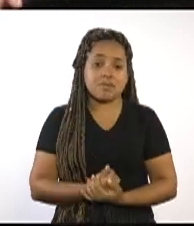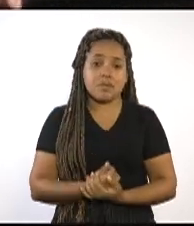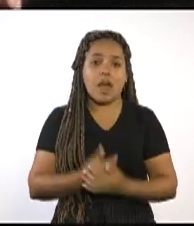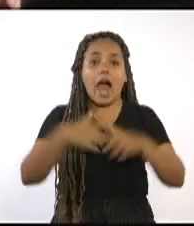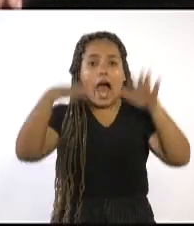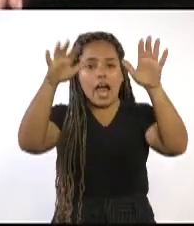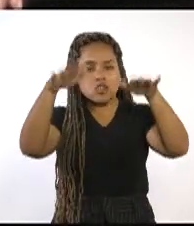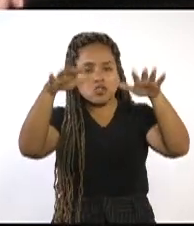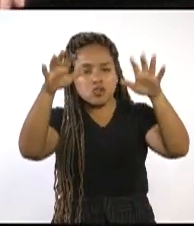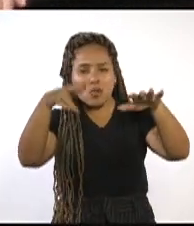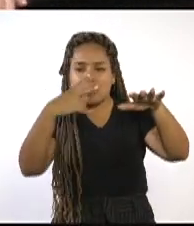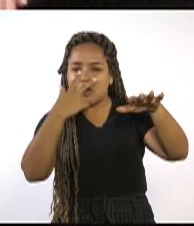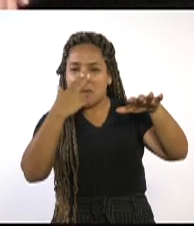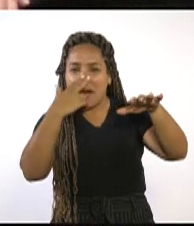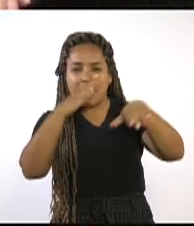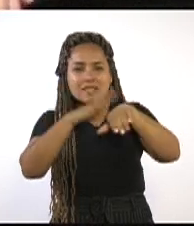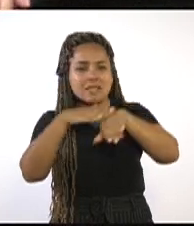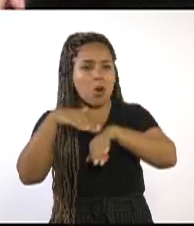mais